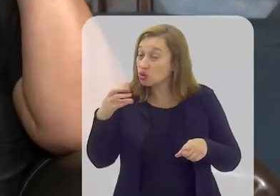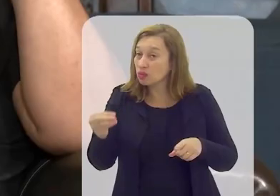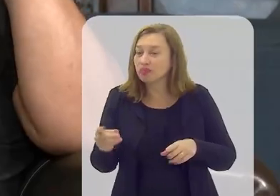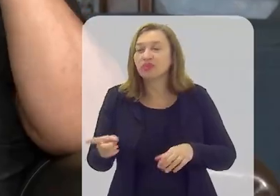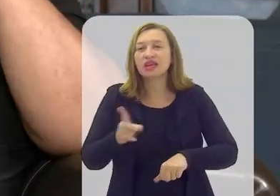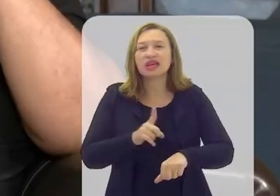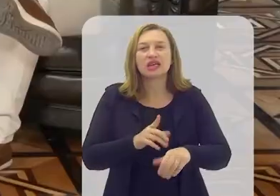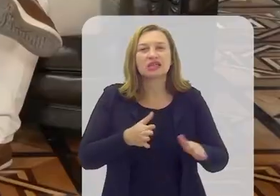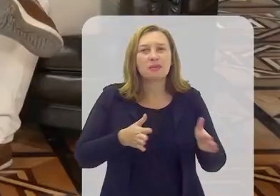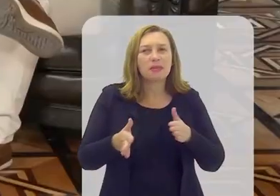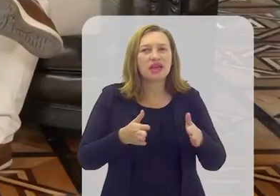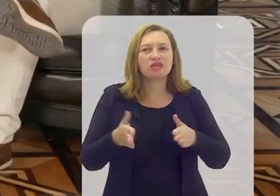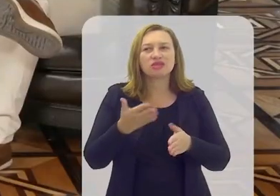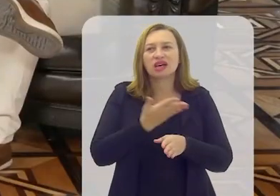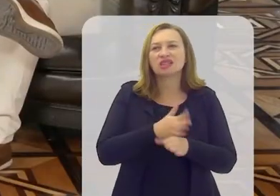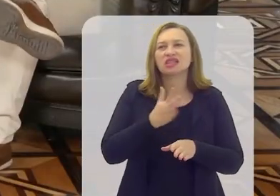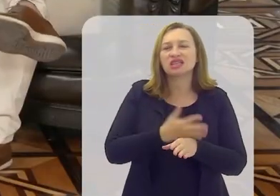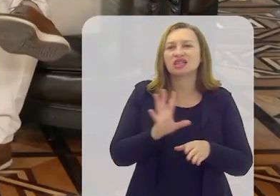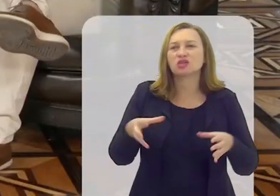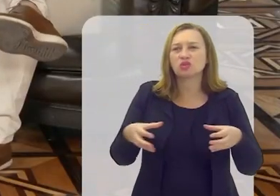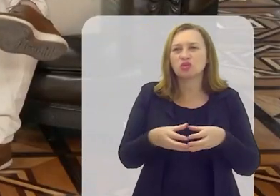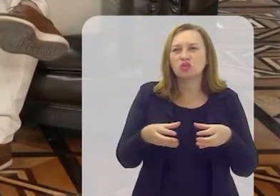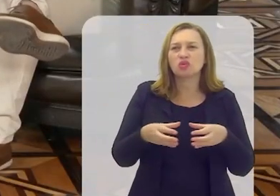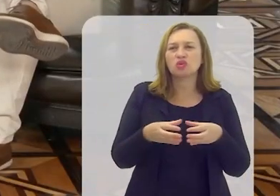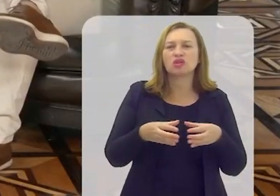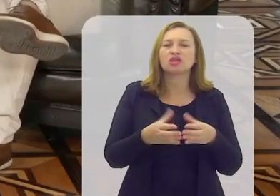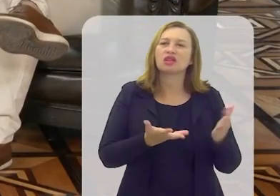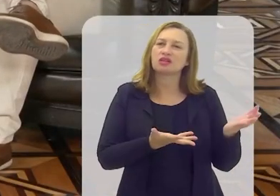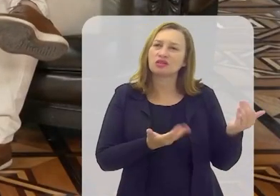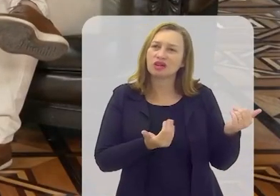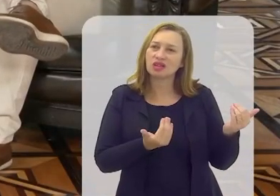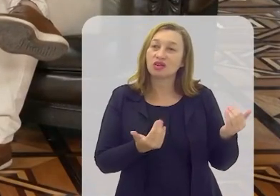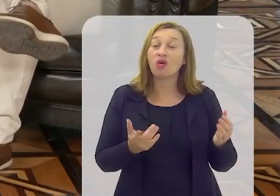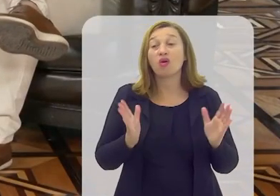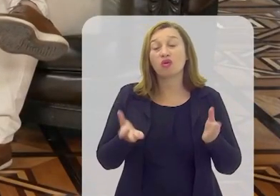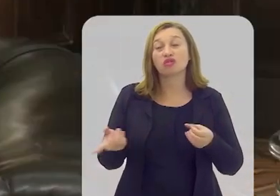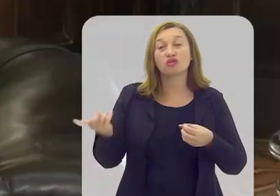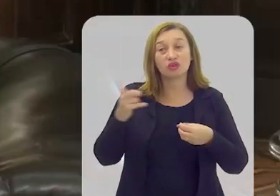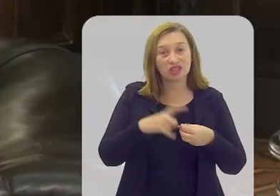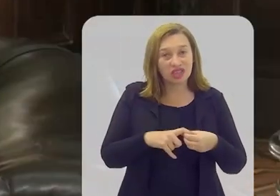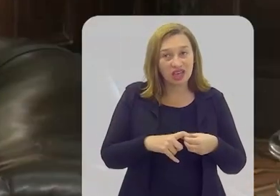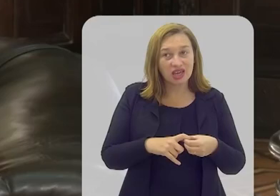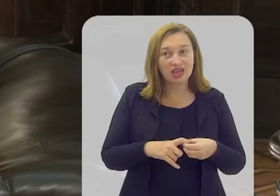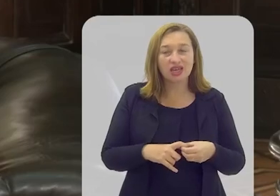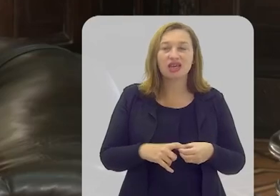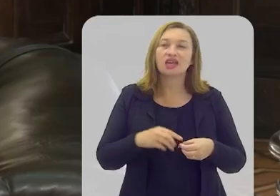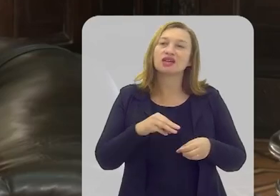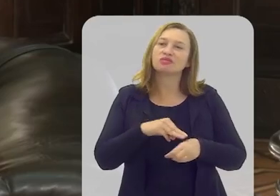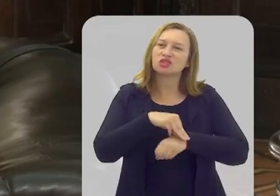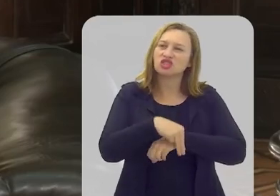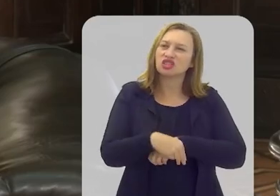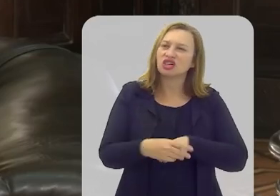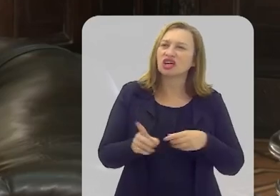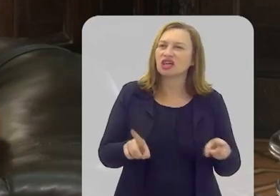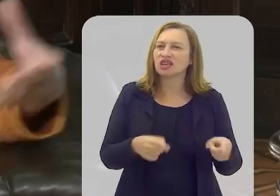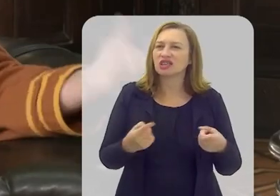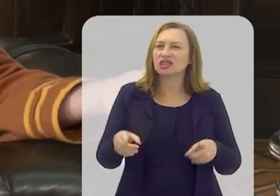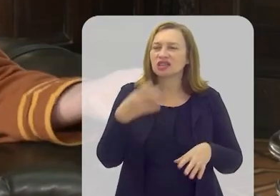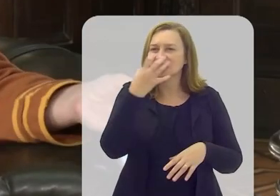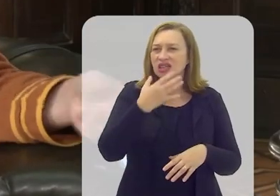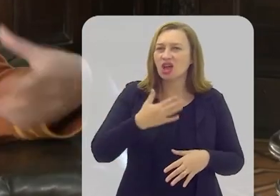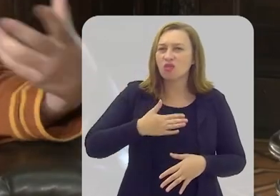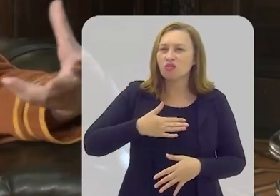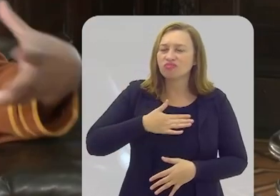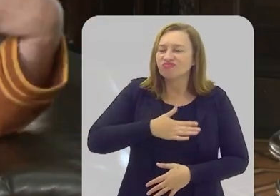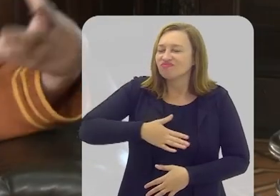música toda. Nessa época eu estava ensaiando um coral de adolescentes, hoje eu também retomei esse ministério, e tinha uma música que